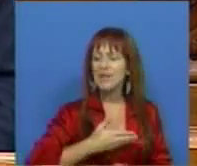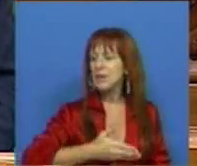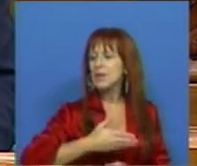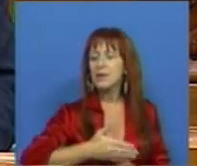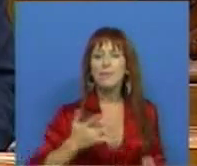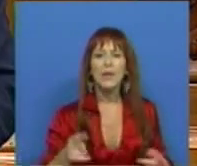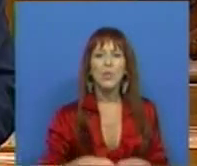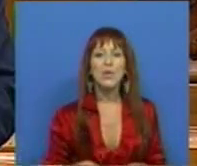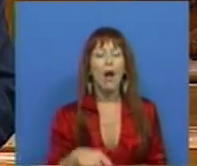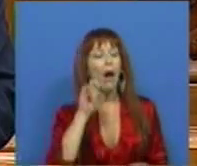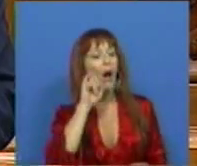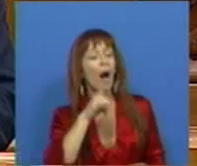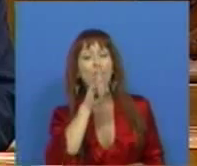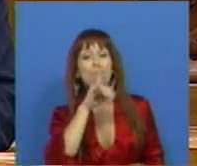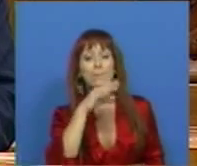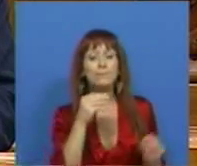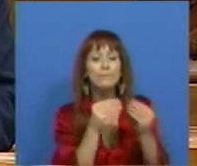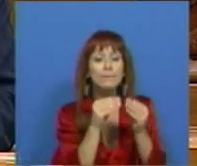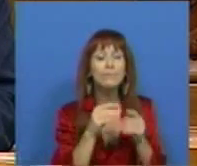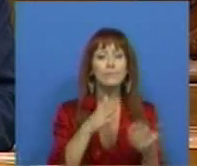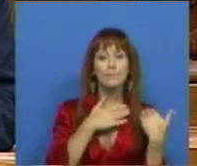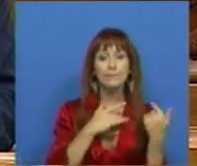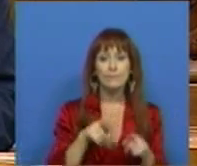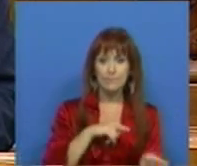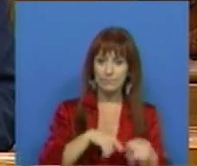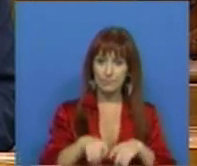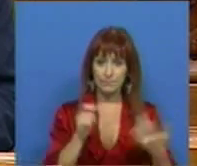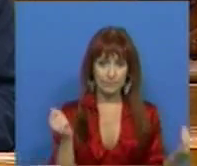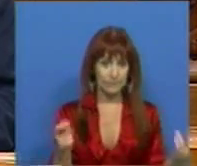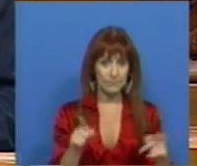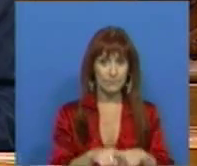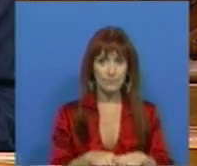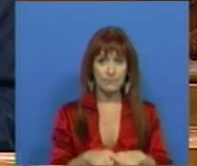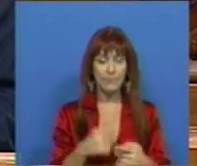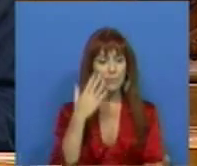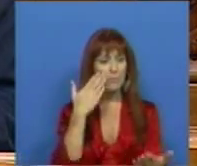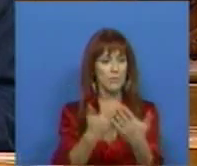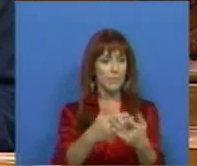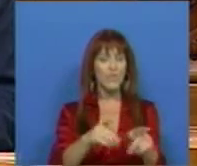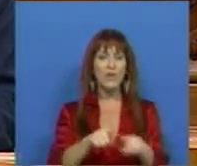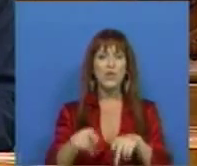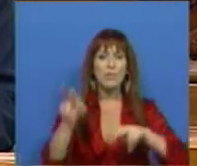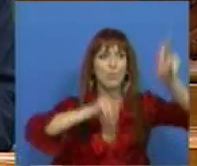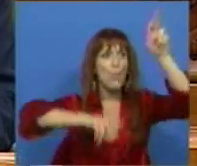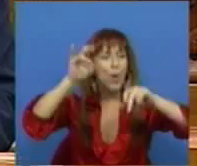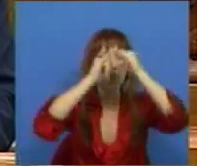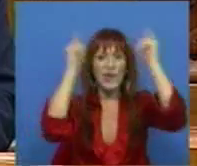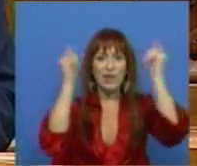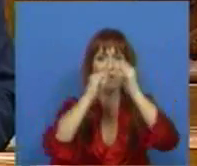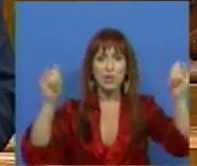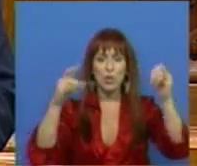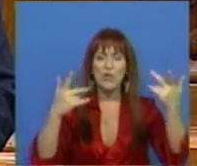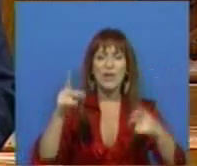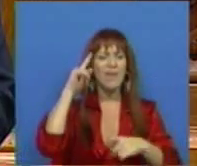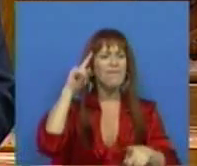semanas a advogar o silêncio cúmplice dos responsáveis políticos diante dos movimentos dos especuladores internacionais